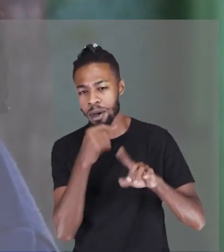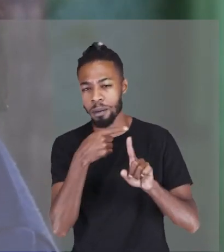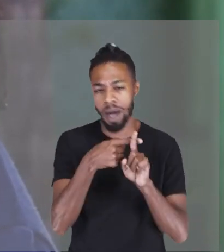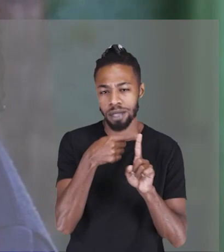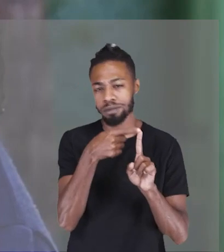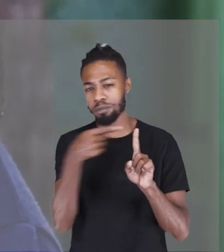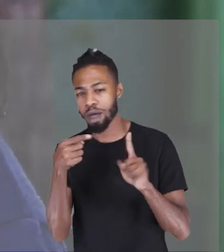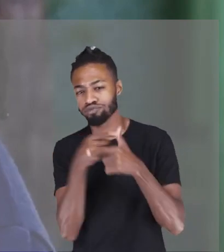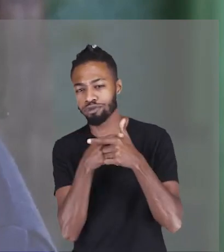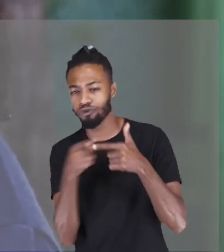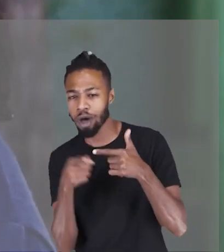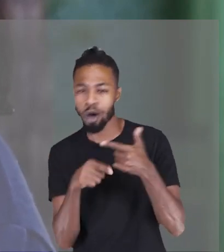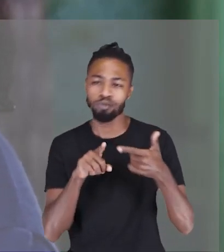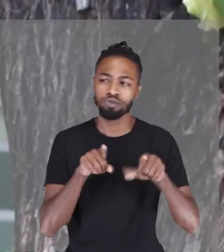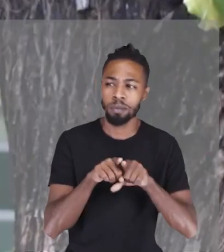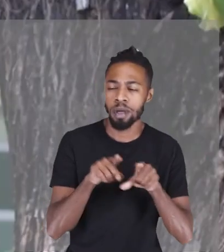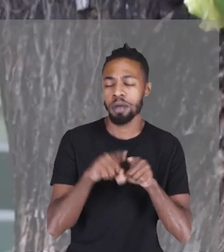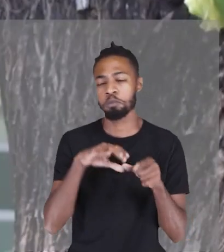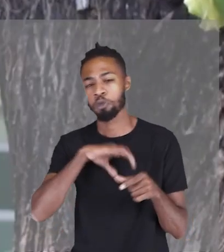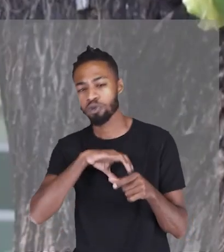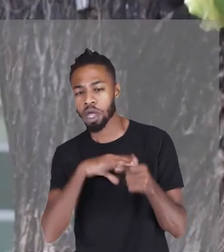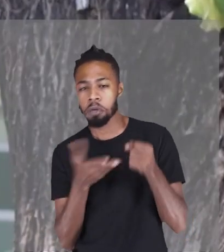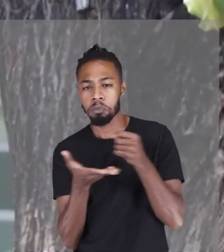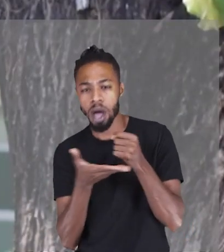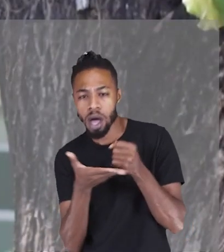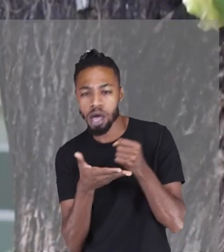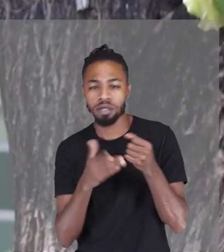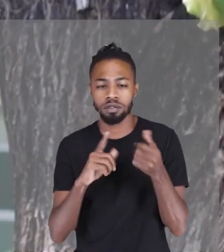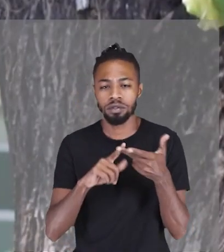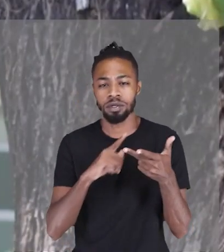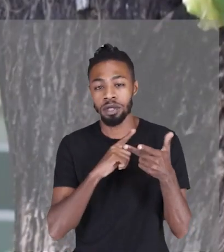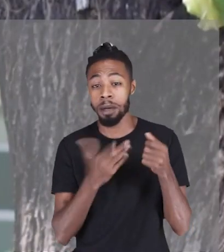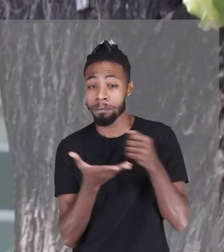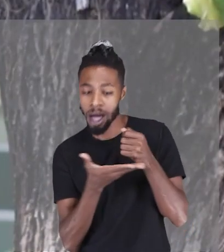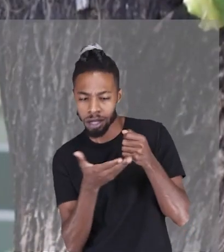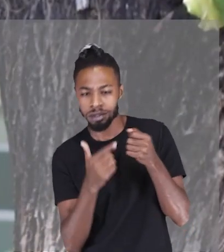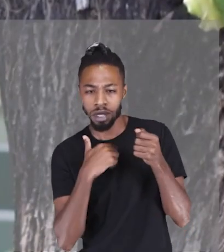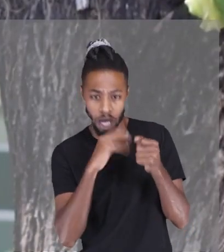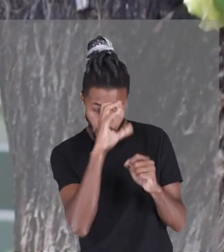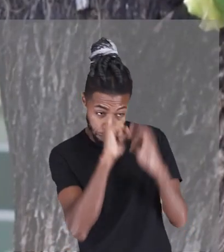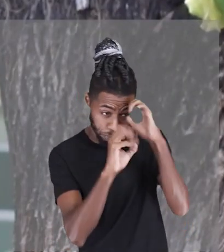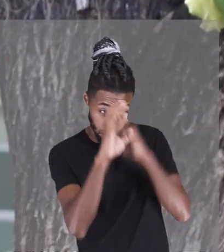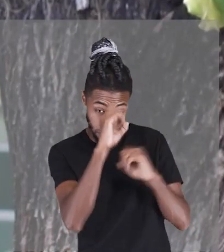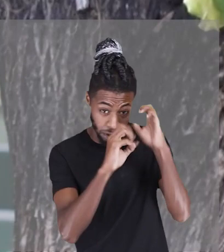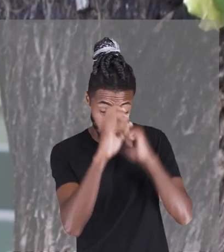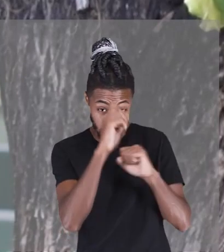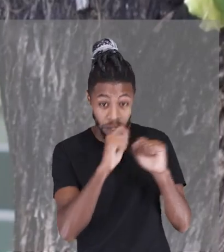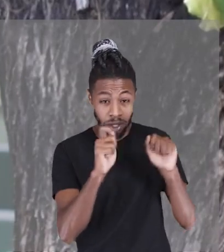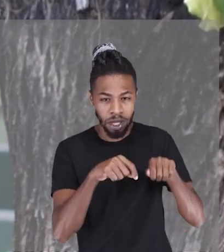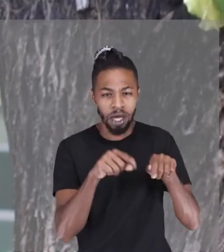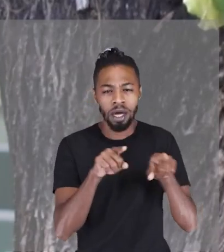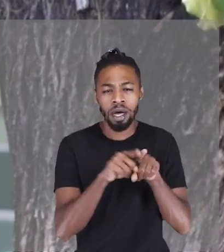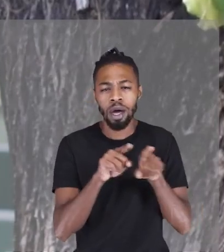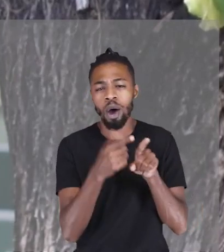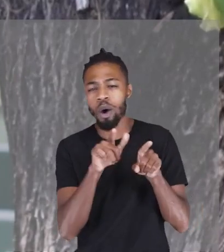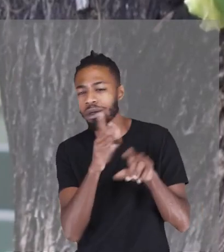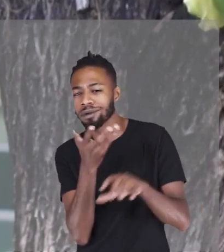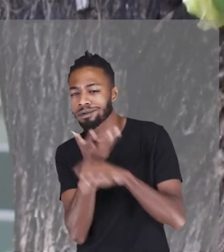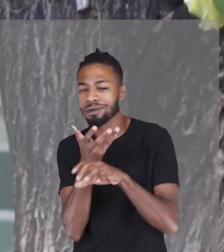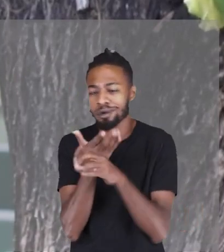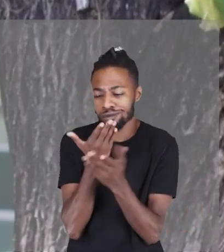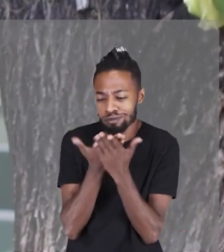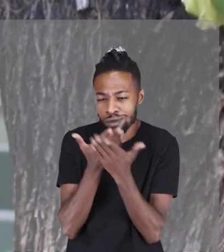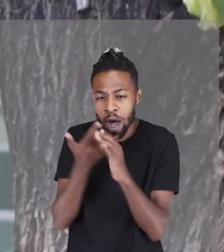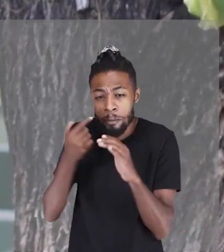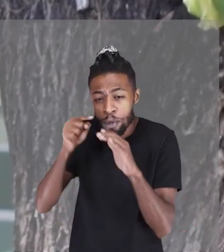português básico e tudo isso. Teria uma base, teria coisas que eles podiam aprender além disso, com que eles queriam mesmo se aprofundar